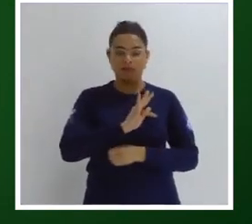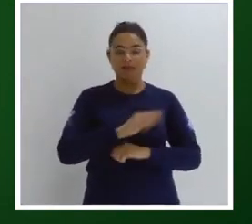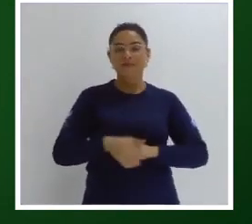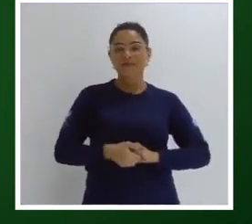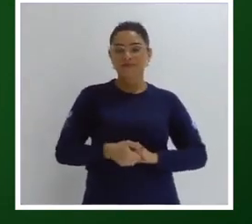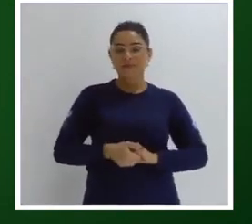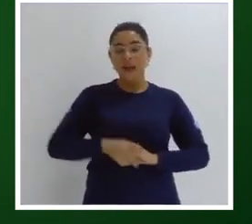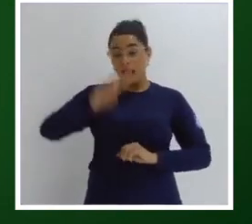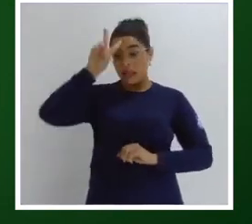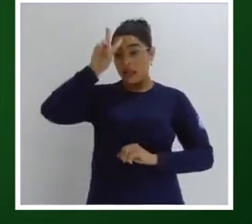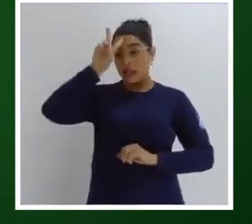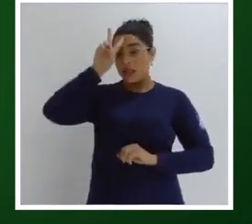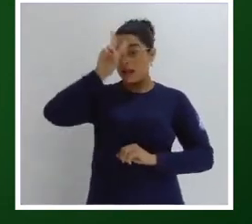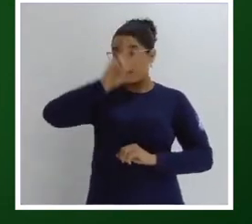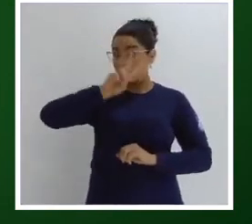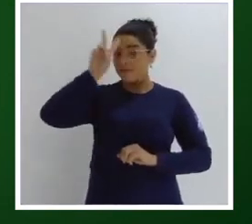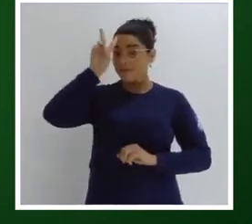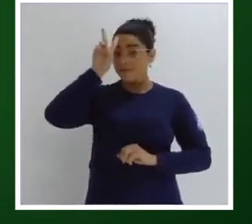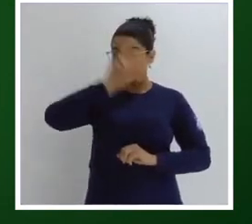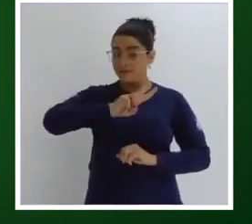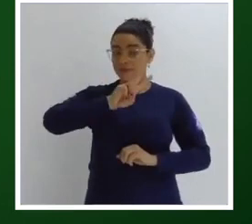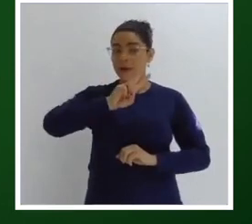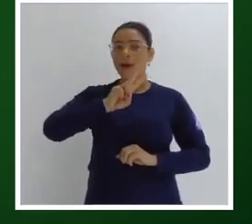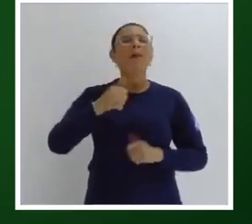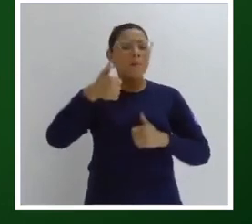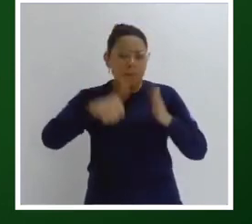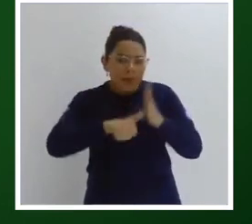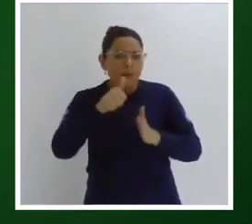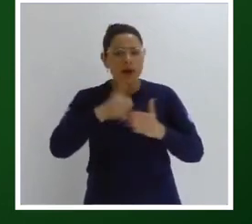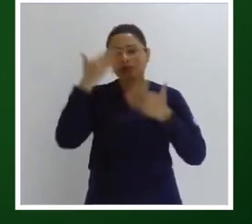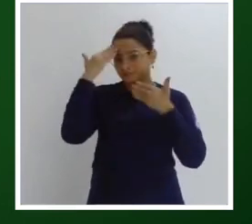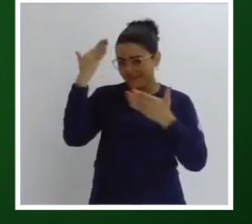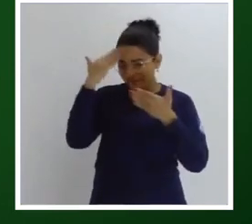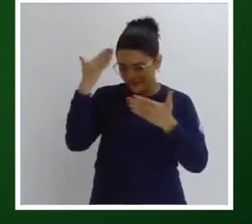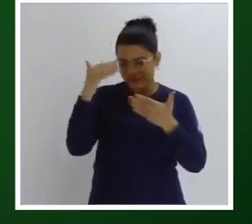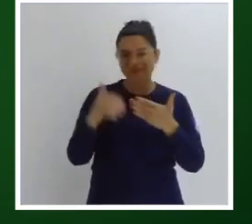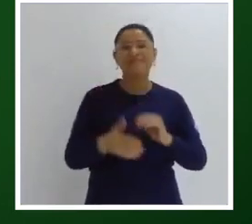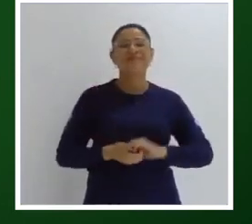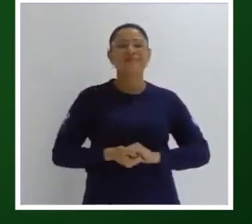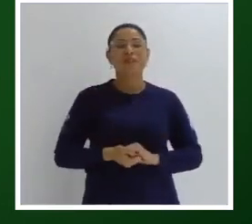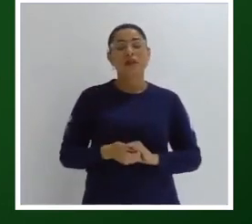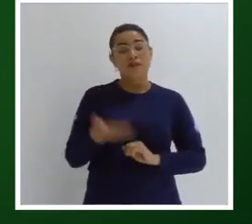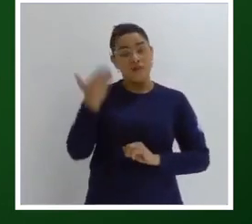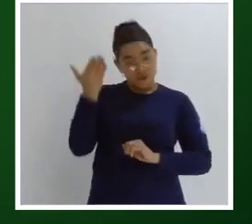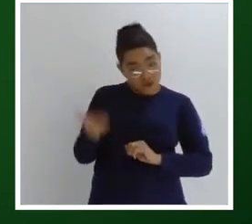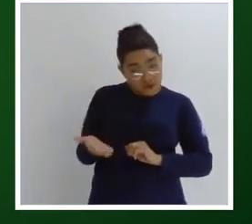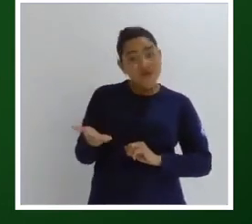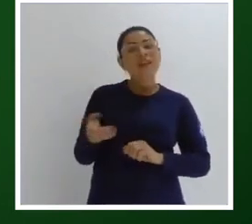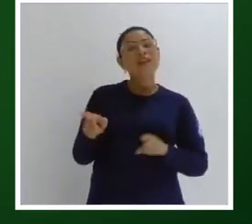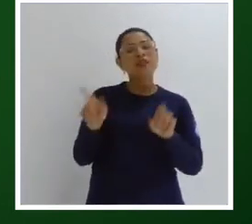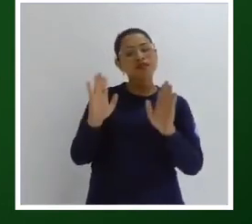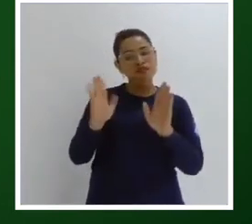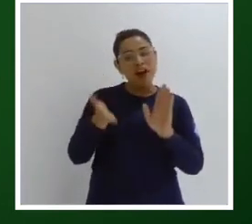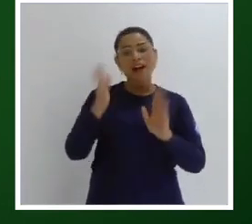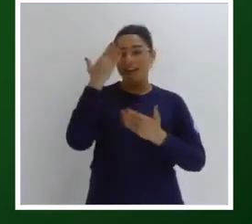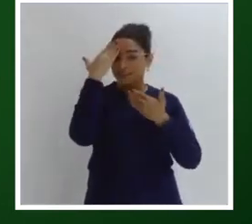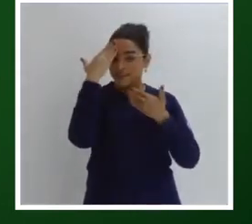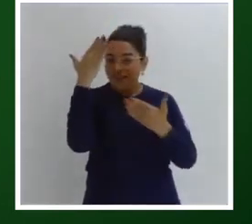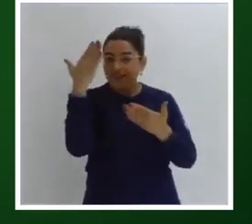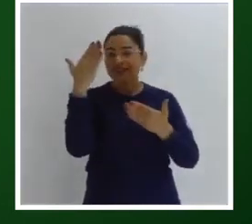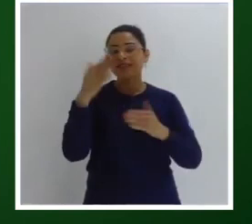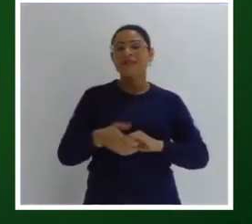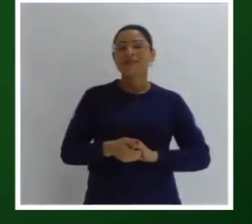lembrando que primeiro quero fazer alguns agradecimentos né você já agradeci Quero